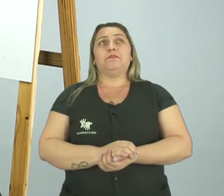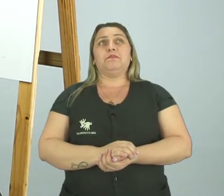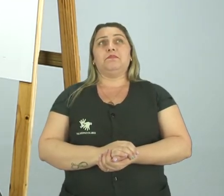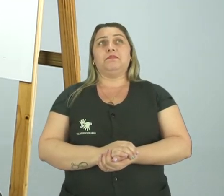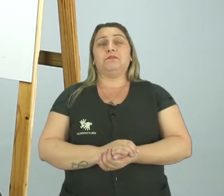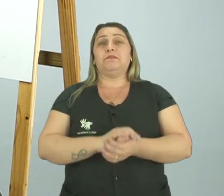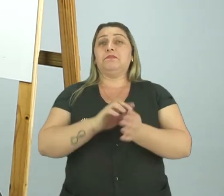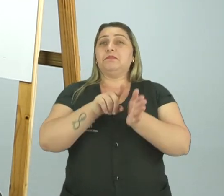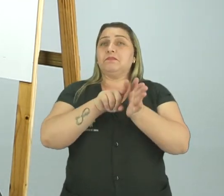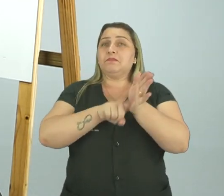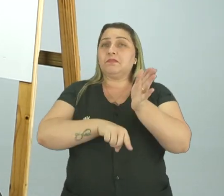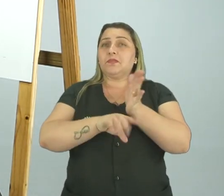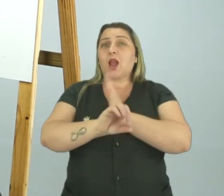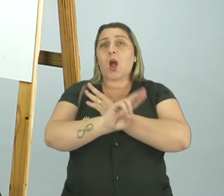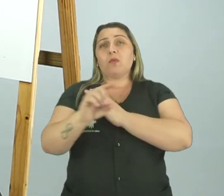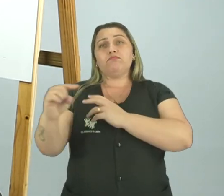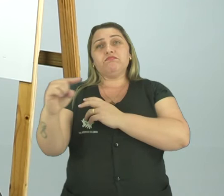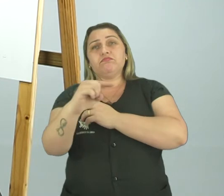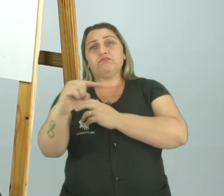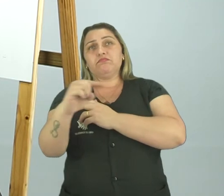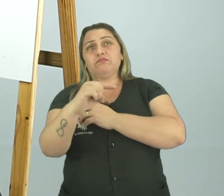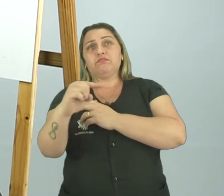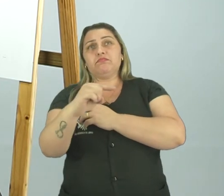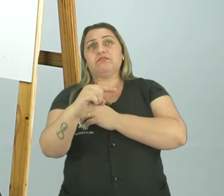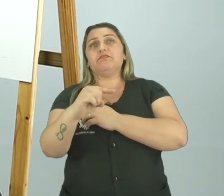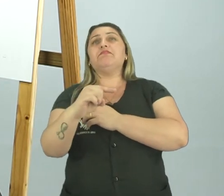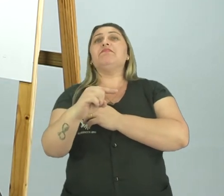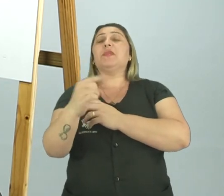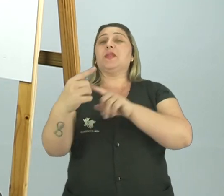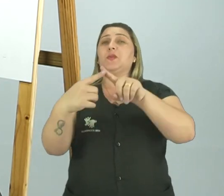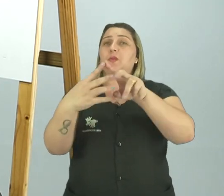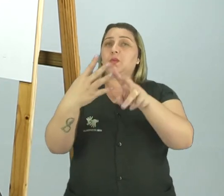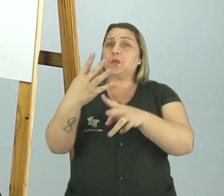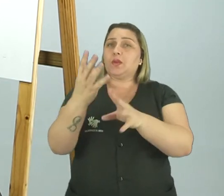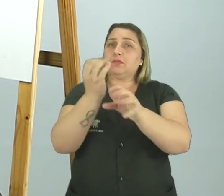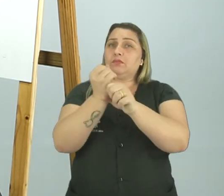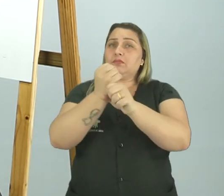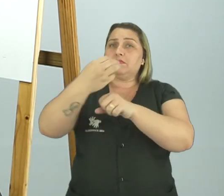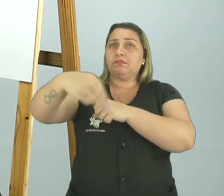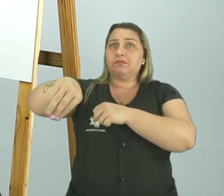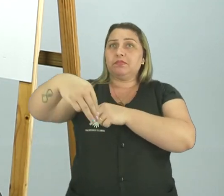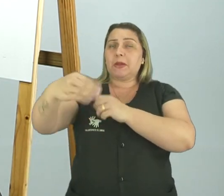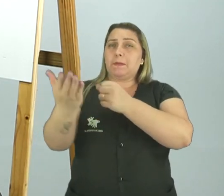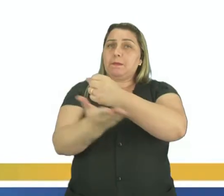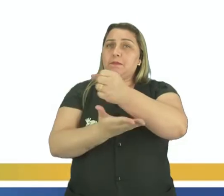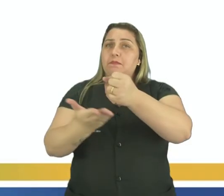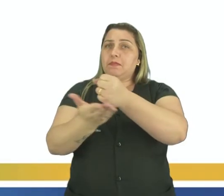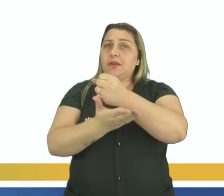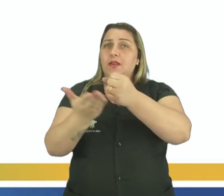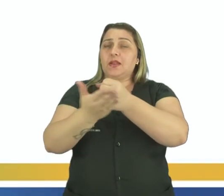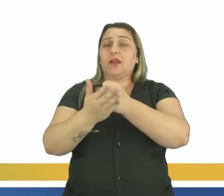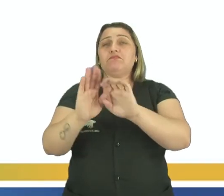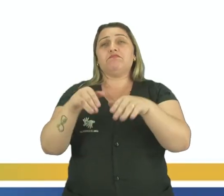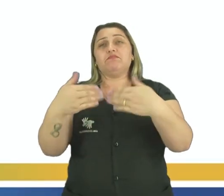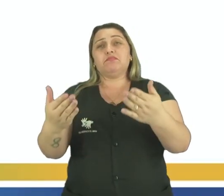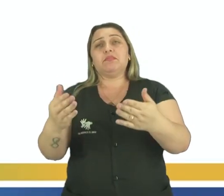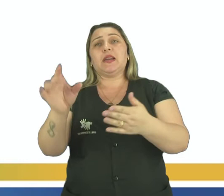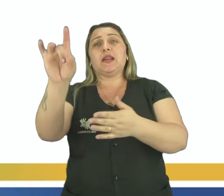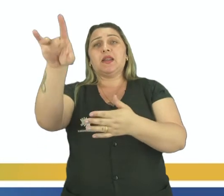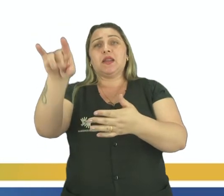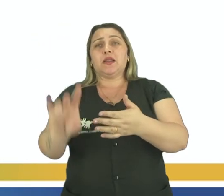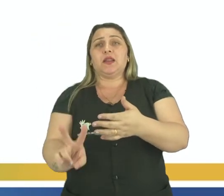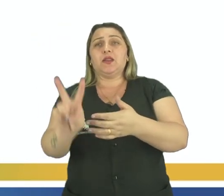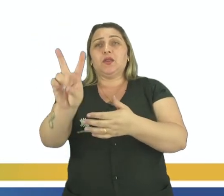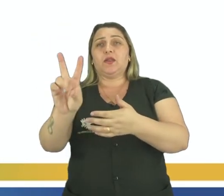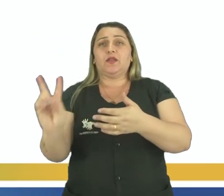a subtração. A subtração é uma das 4 operações matemáticas básicas na qual, para cada